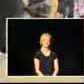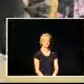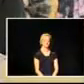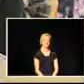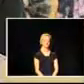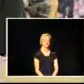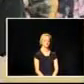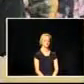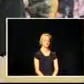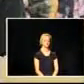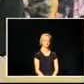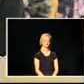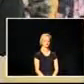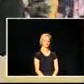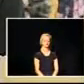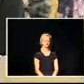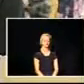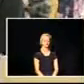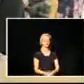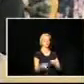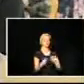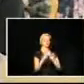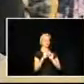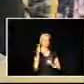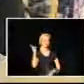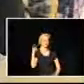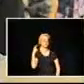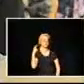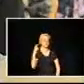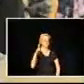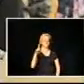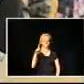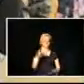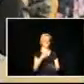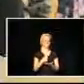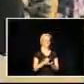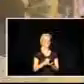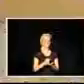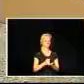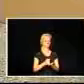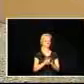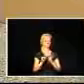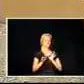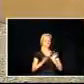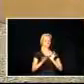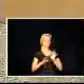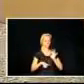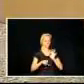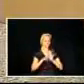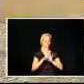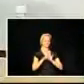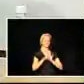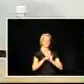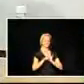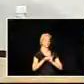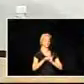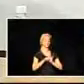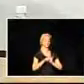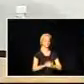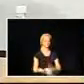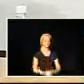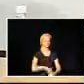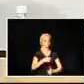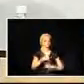ordinário 46/2014, de autoria do vereador Luizinho da Farmácia. Projeto de lei ordinário número 47/2014, denomina a rua